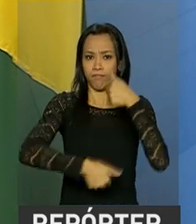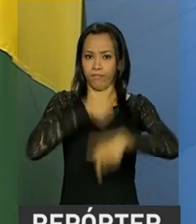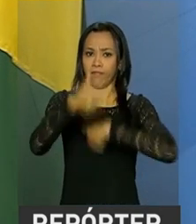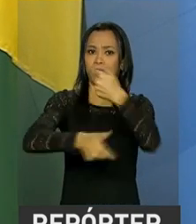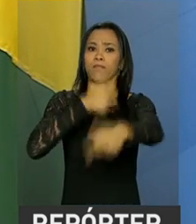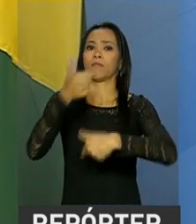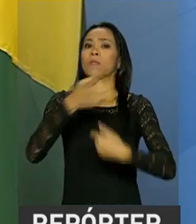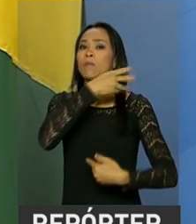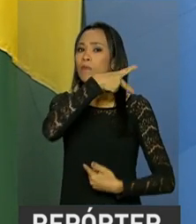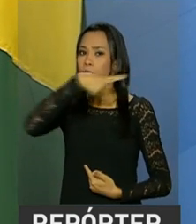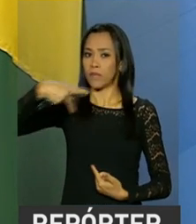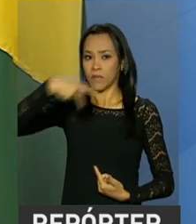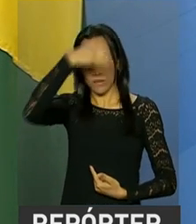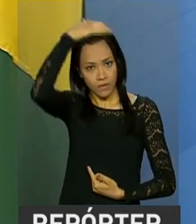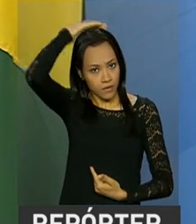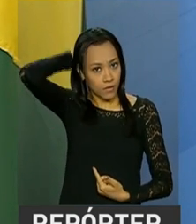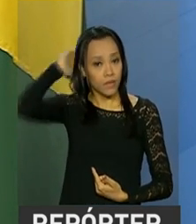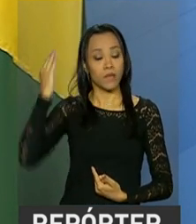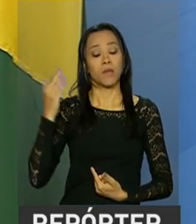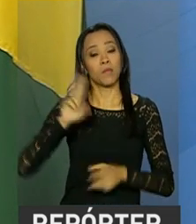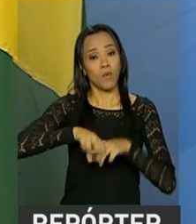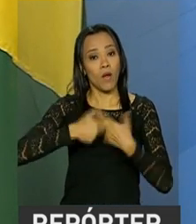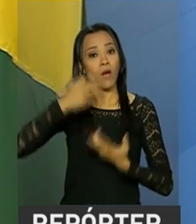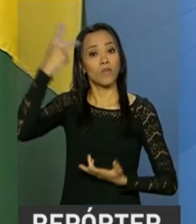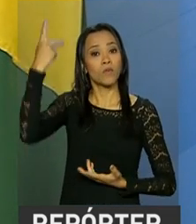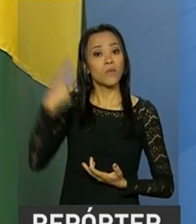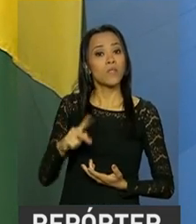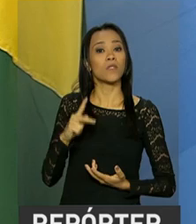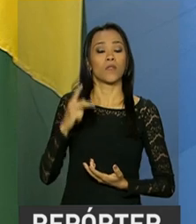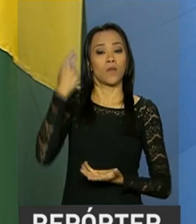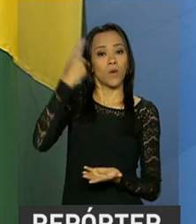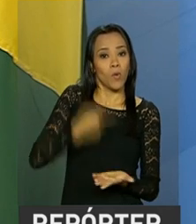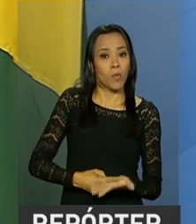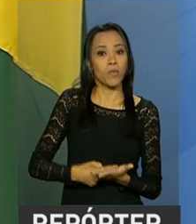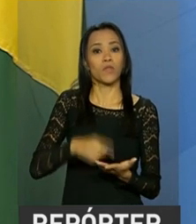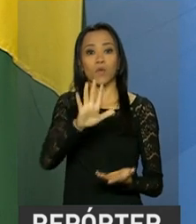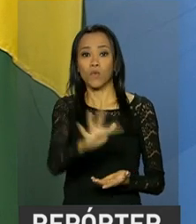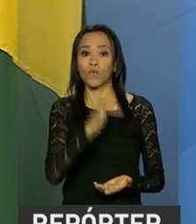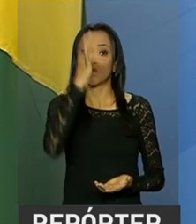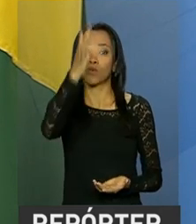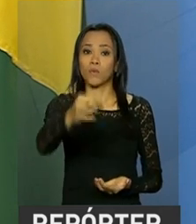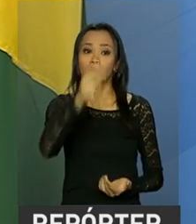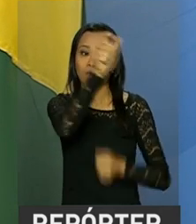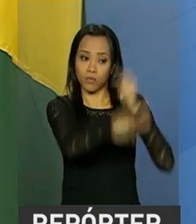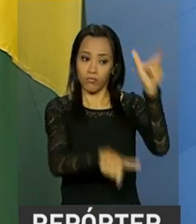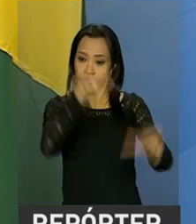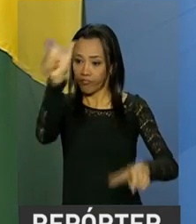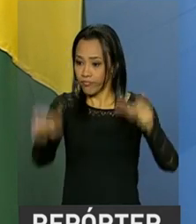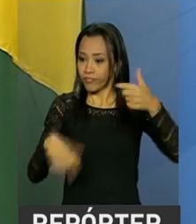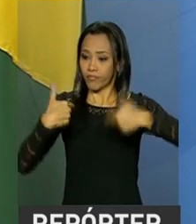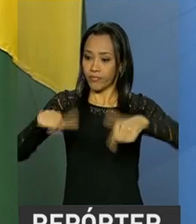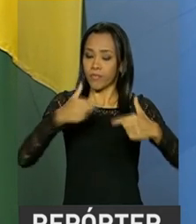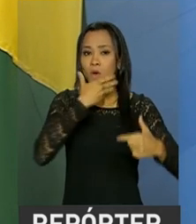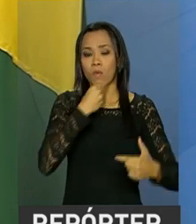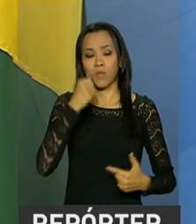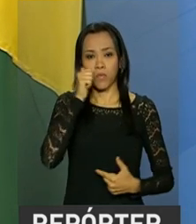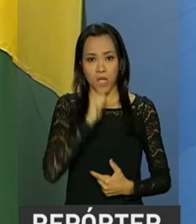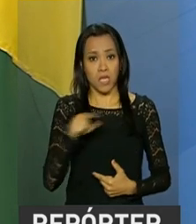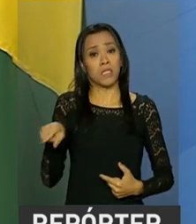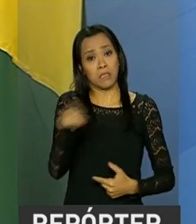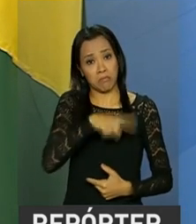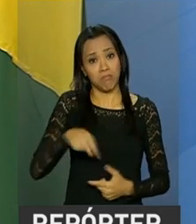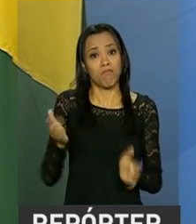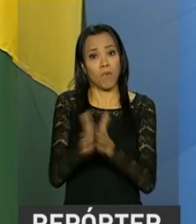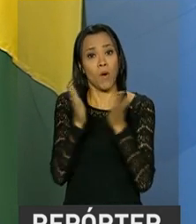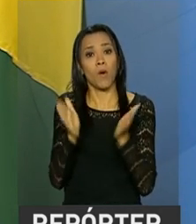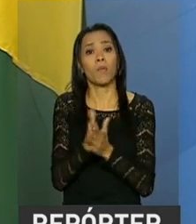Michel Temer, em razão de seu compromisso com o futuro dos trabalhadores e trabalhadoras mais pobres e vulneráveis